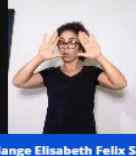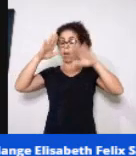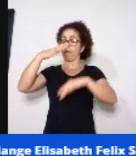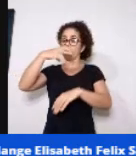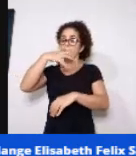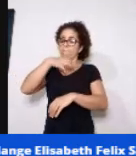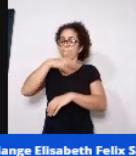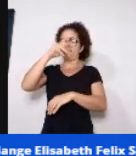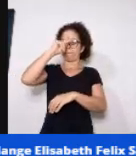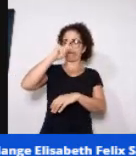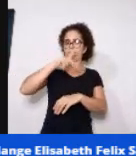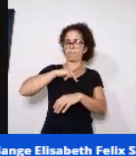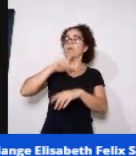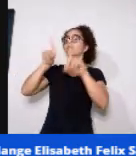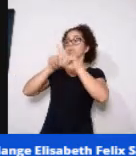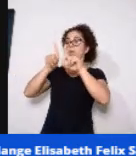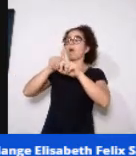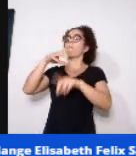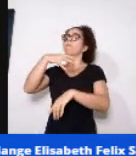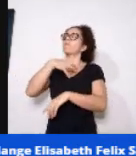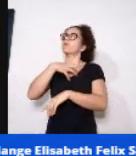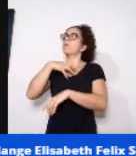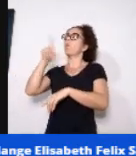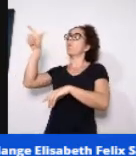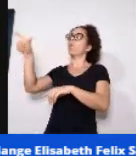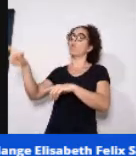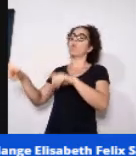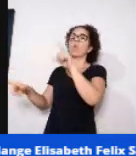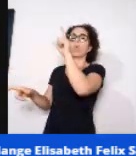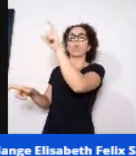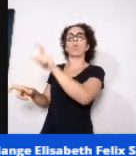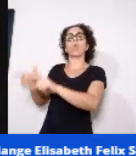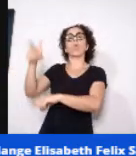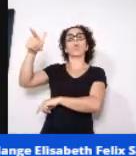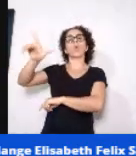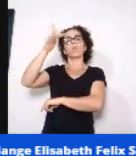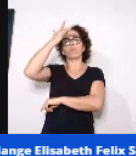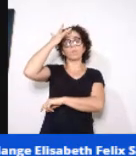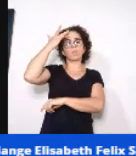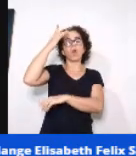Então, até que ponto você tem responsabilidade com alguém?